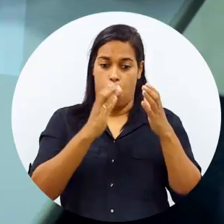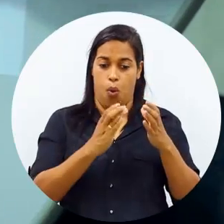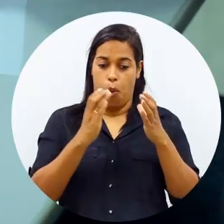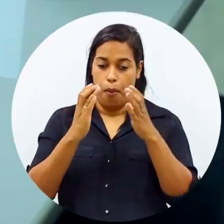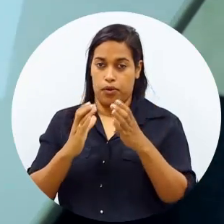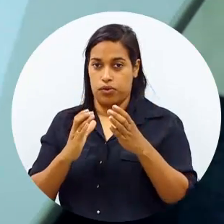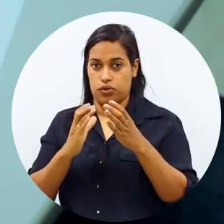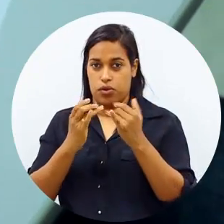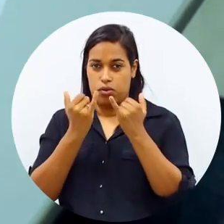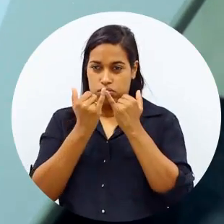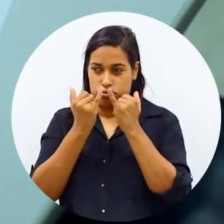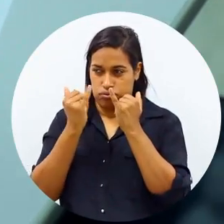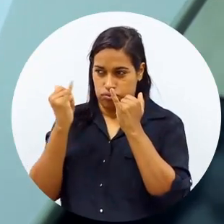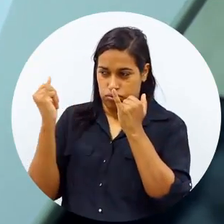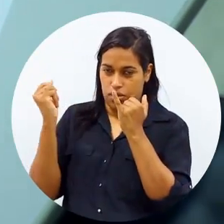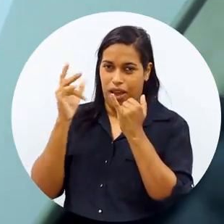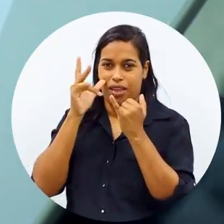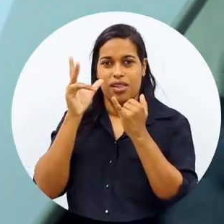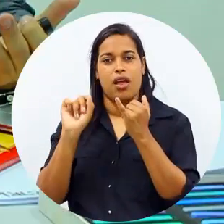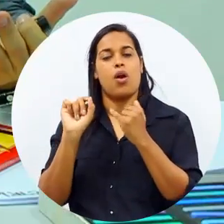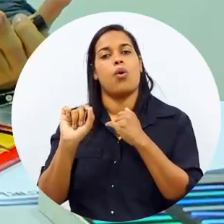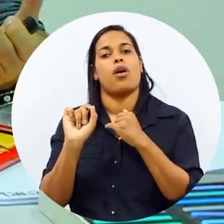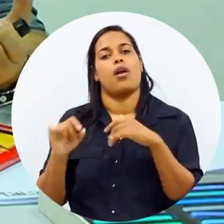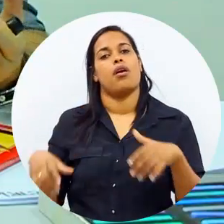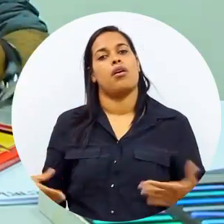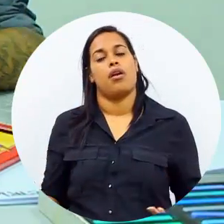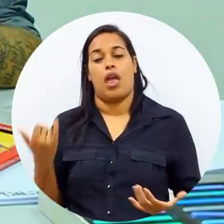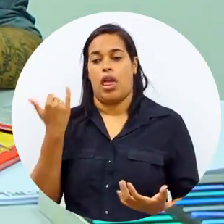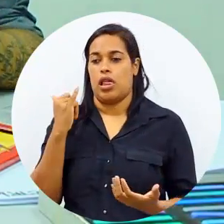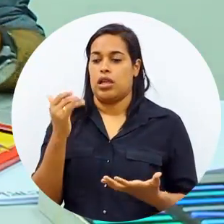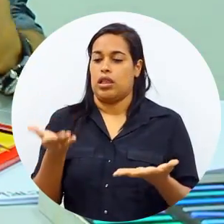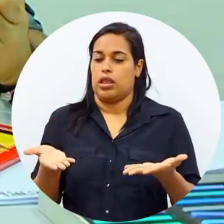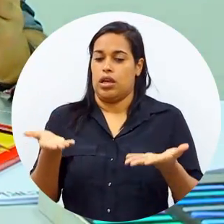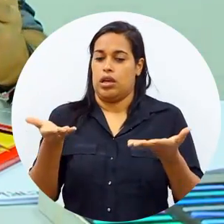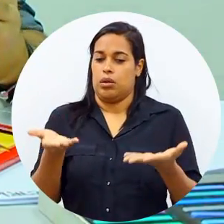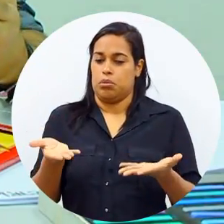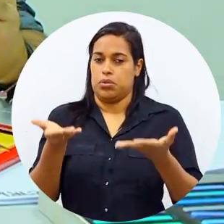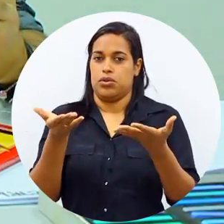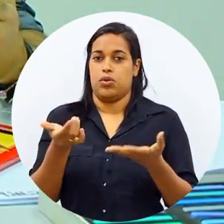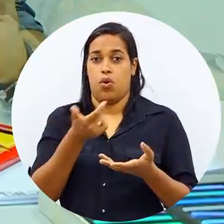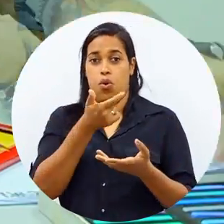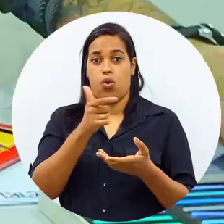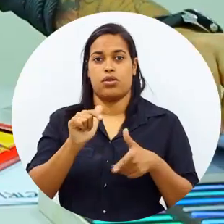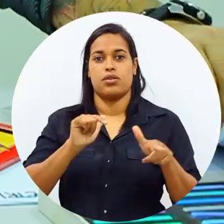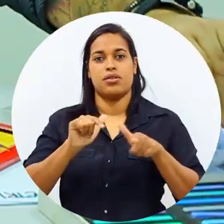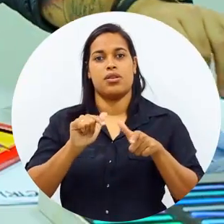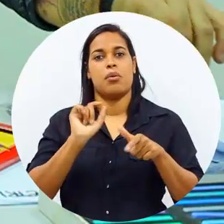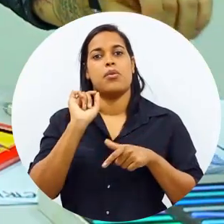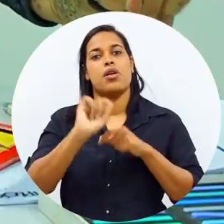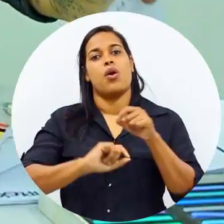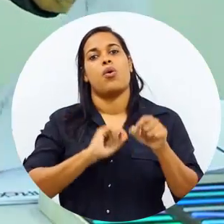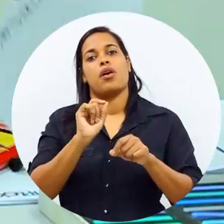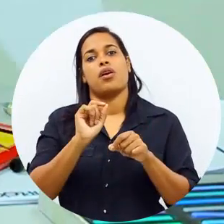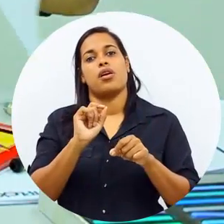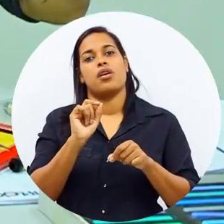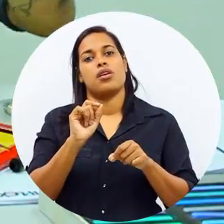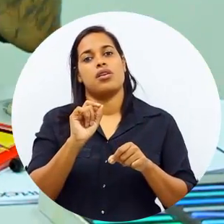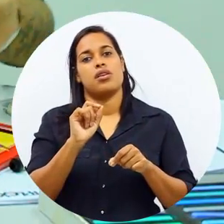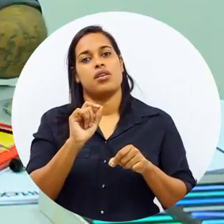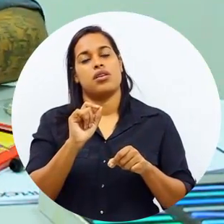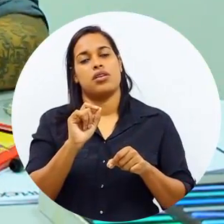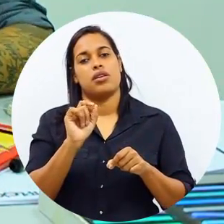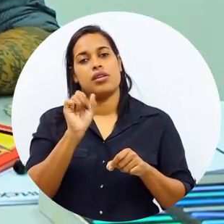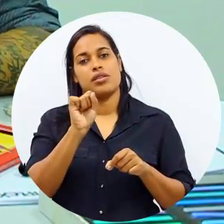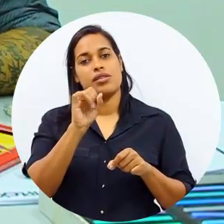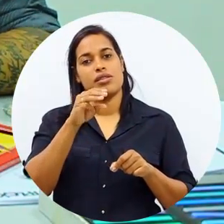em dois cubos retos nos passa a ideia de equilíbrio. Outra forma de trabalhar o contraste